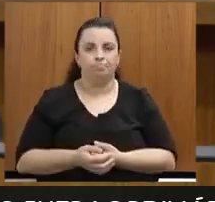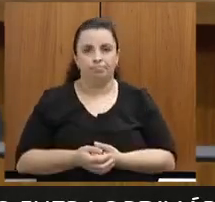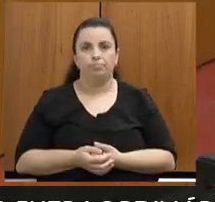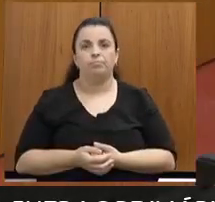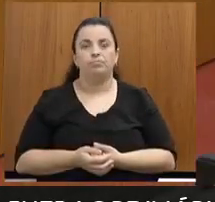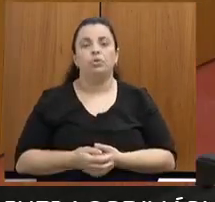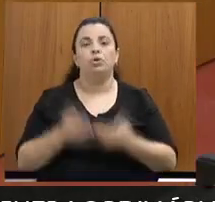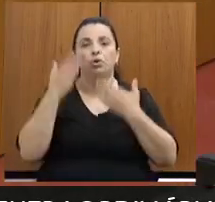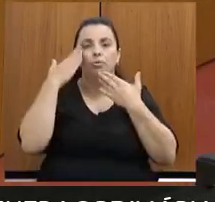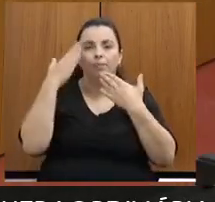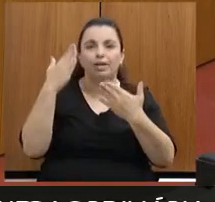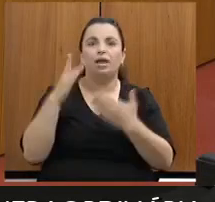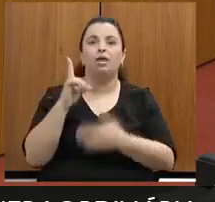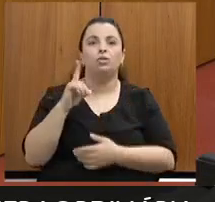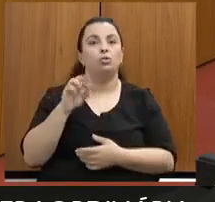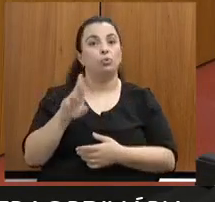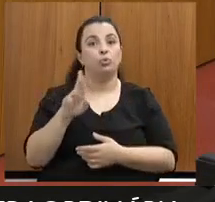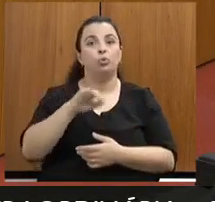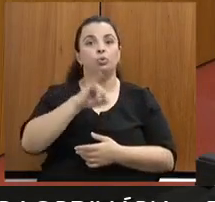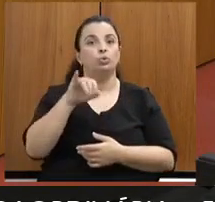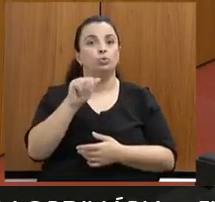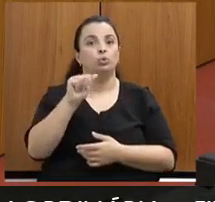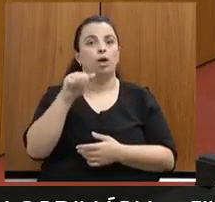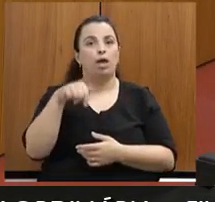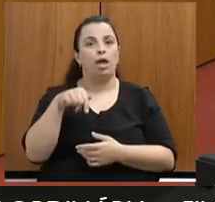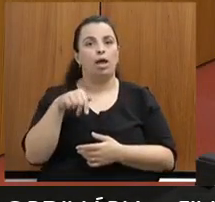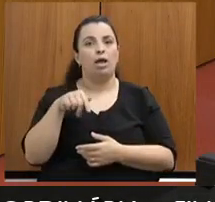e obrigado Doutor Joaquim presidência